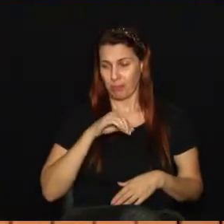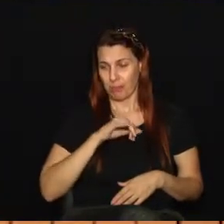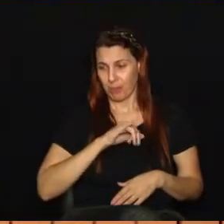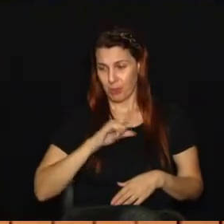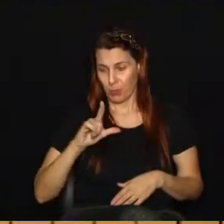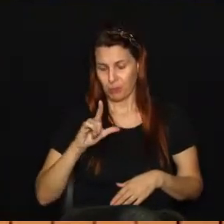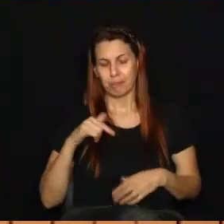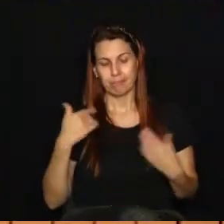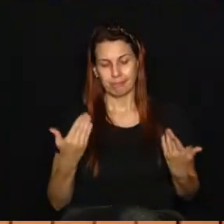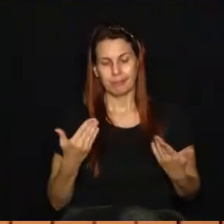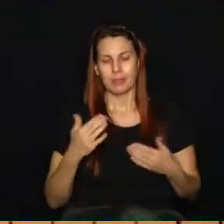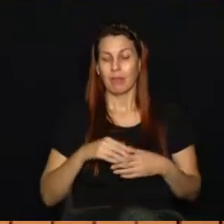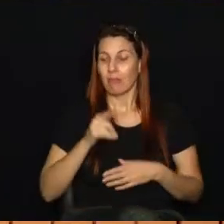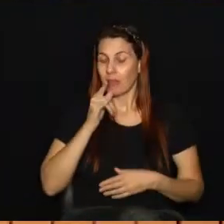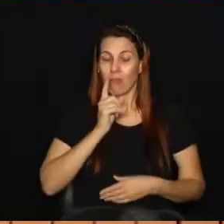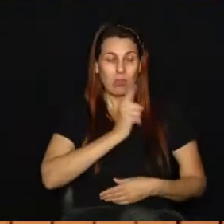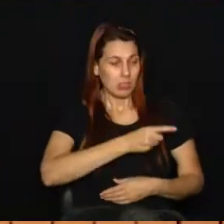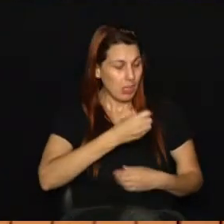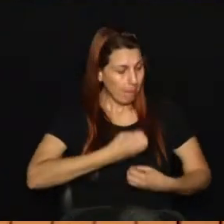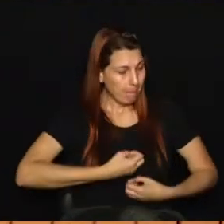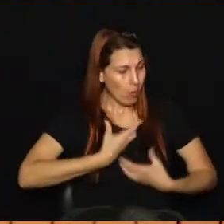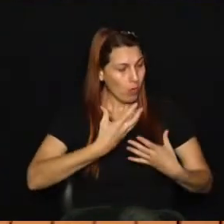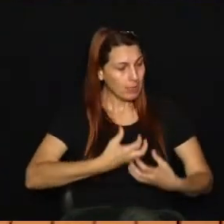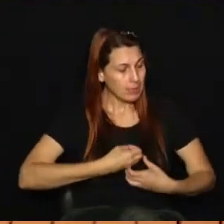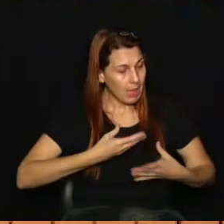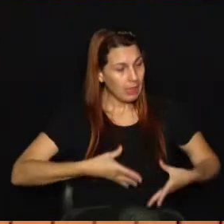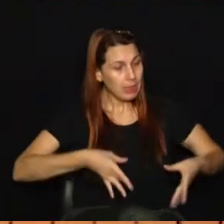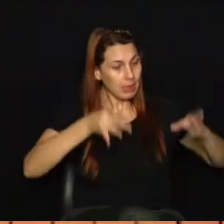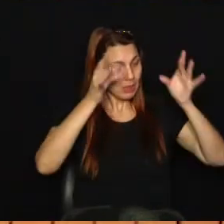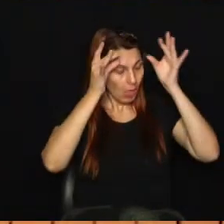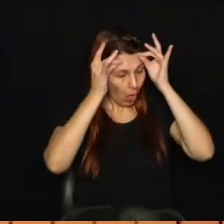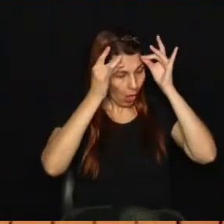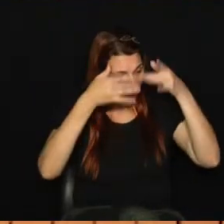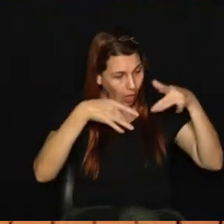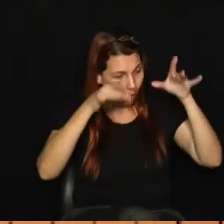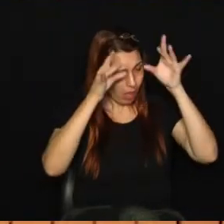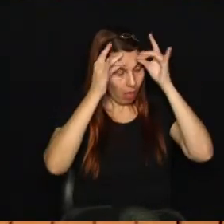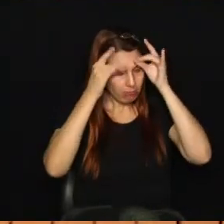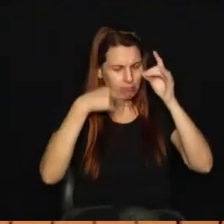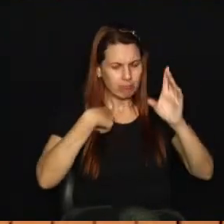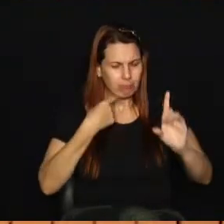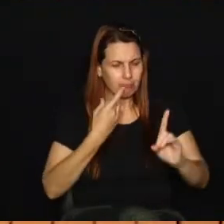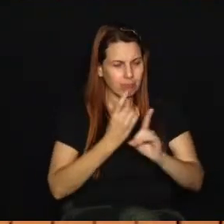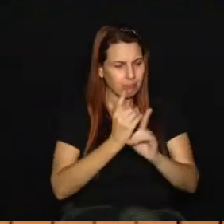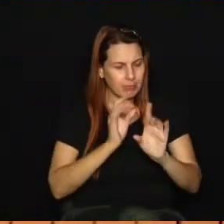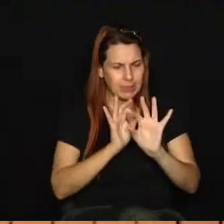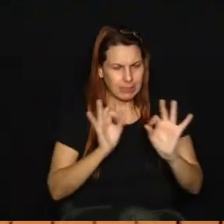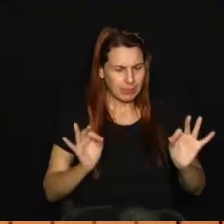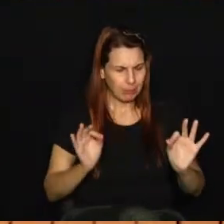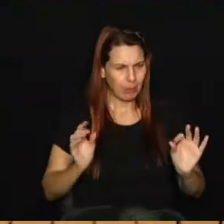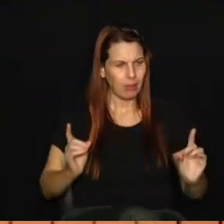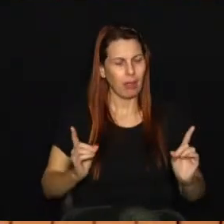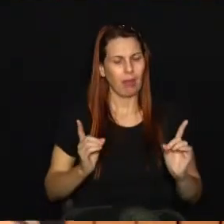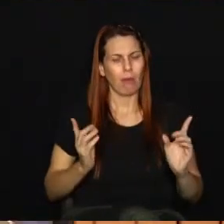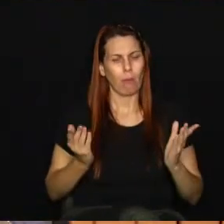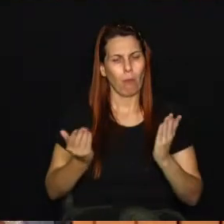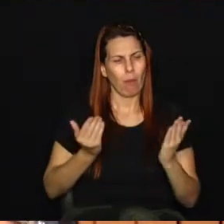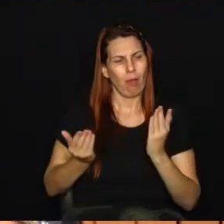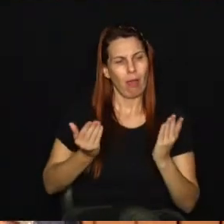fazia decorar algumas poesias. Eu achei, fazendo uma analogia bem simples aqui, se me